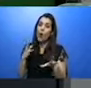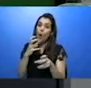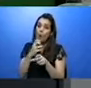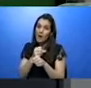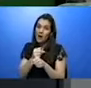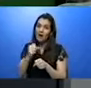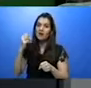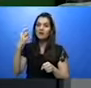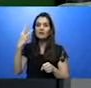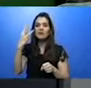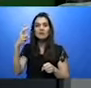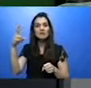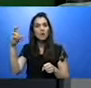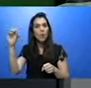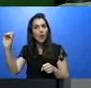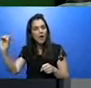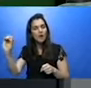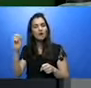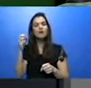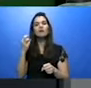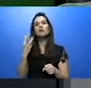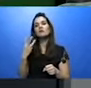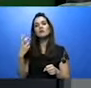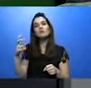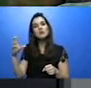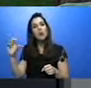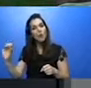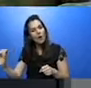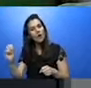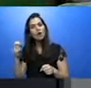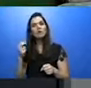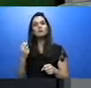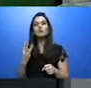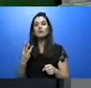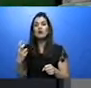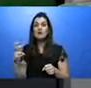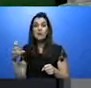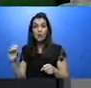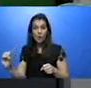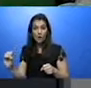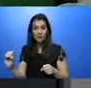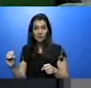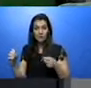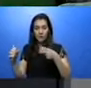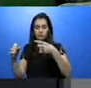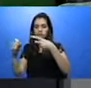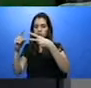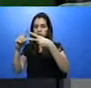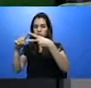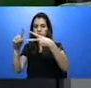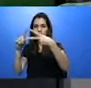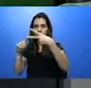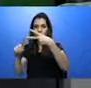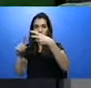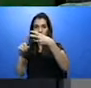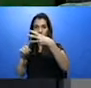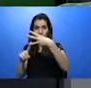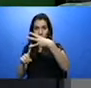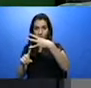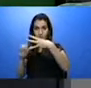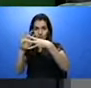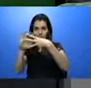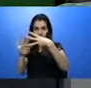filhotes, 350 gramas, mais 350 gramas. Então, aqui tenho 1, 2 e 3.